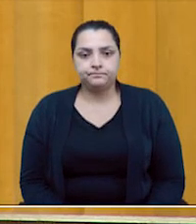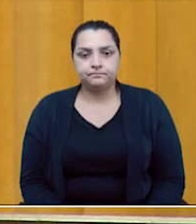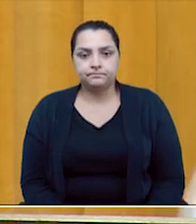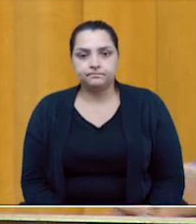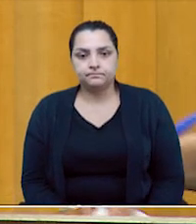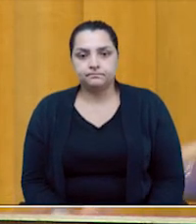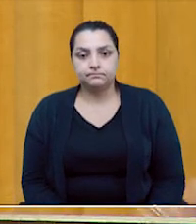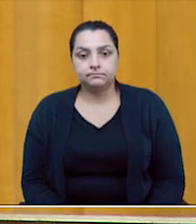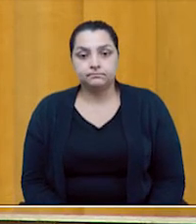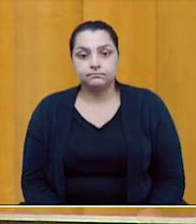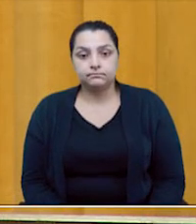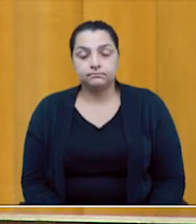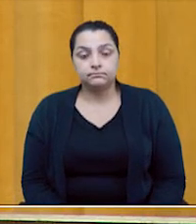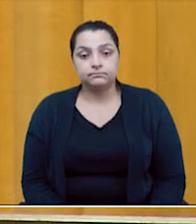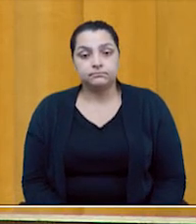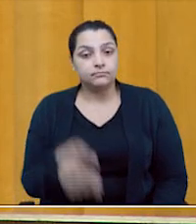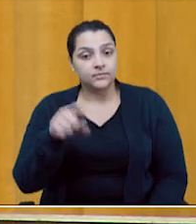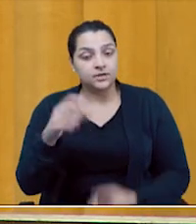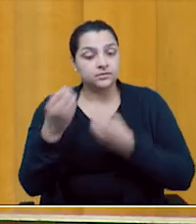Essas são as fontes de informações que os gestores têm.